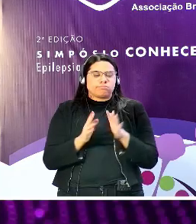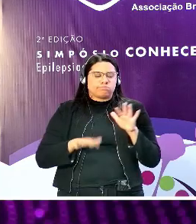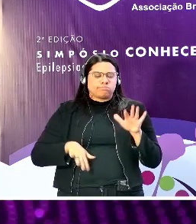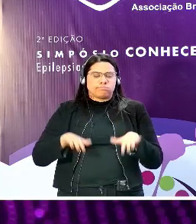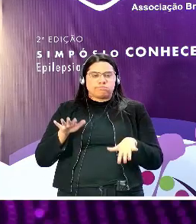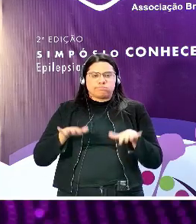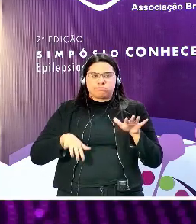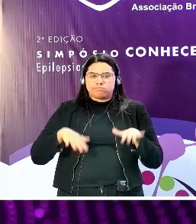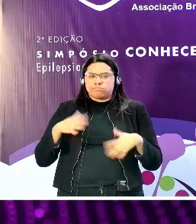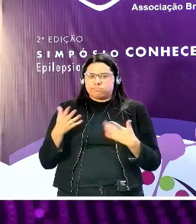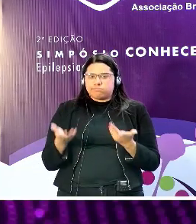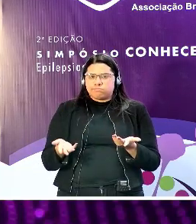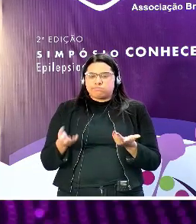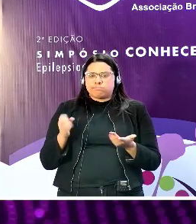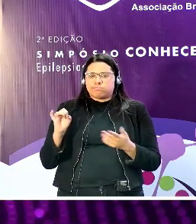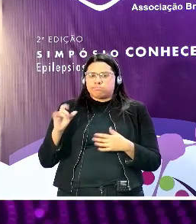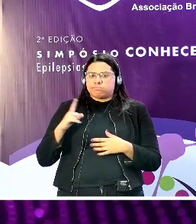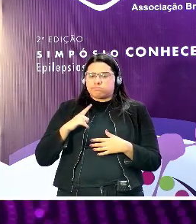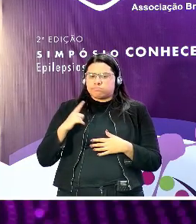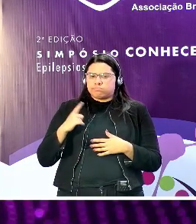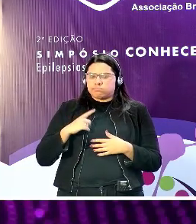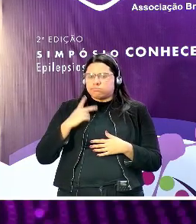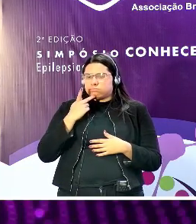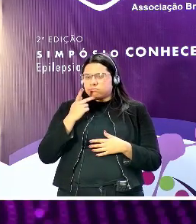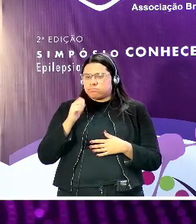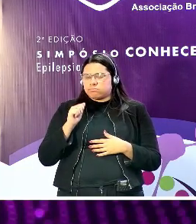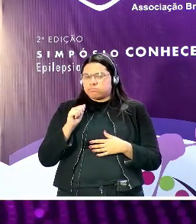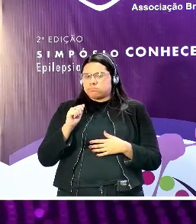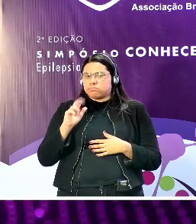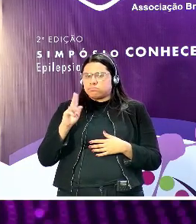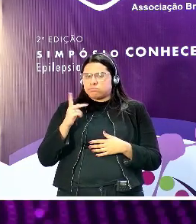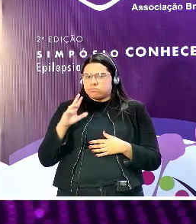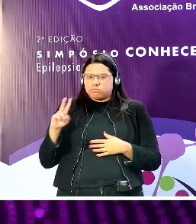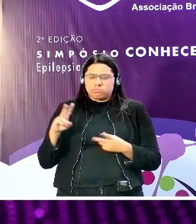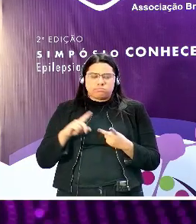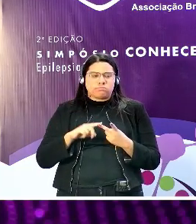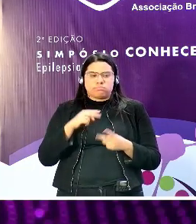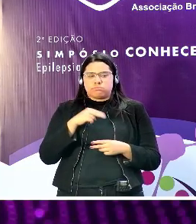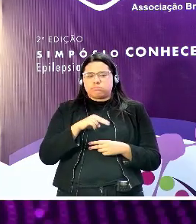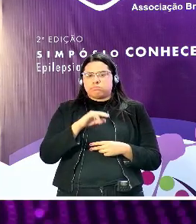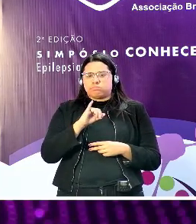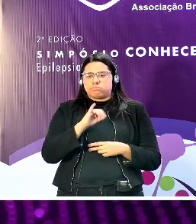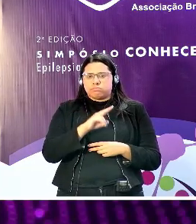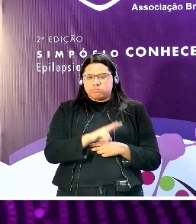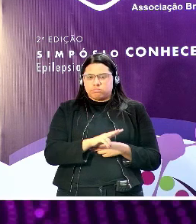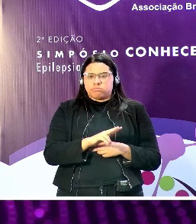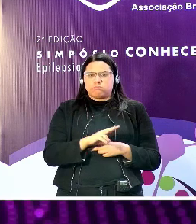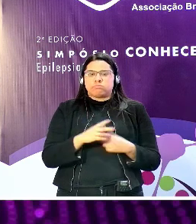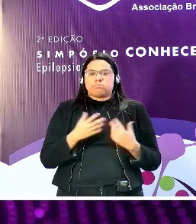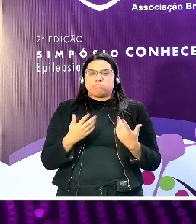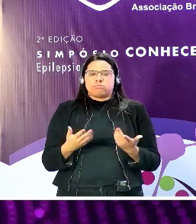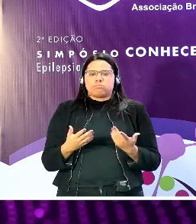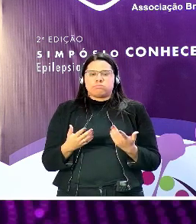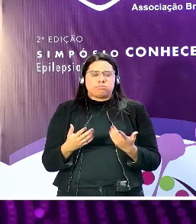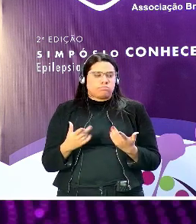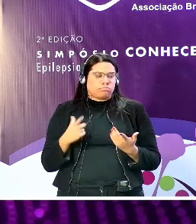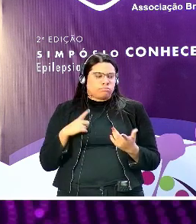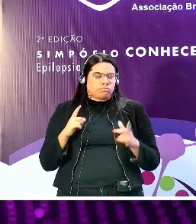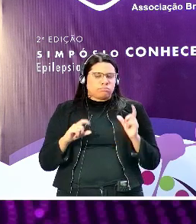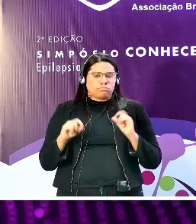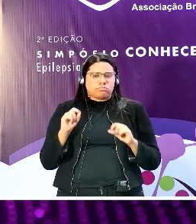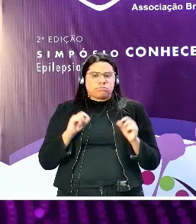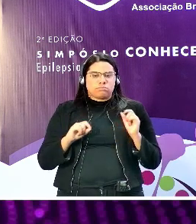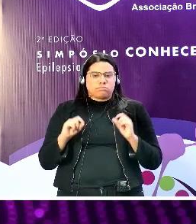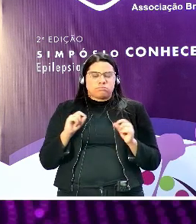independente se a gente está falando de um AV, NAV, a gente acha que essa rede